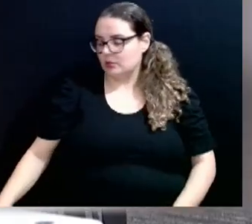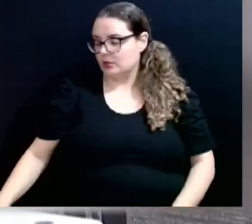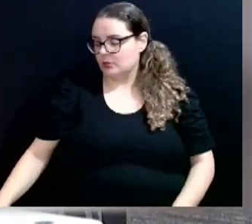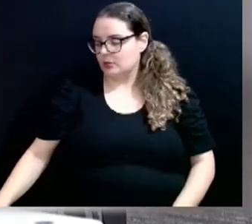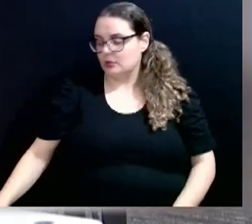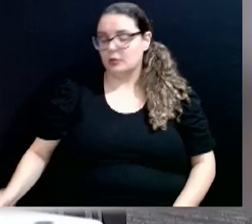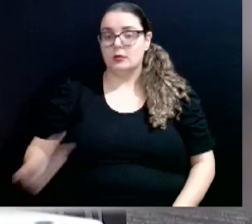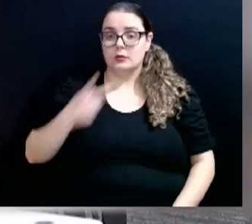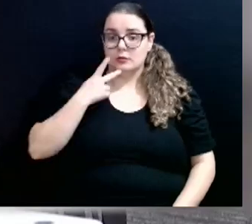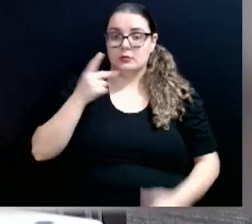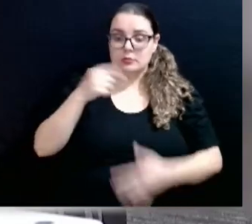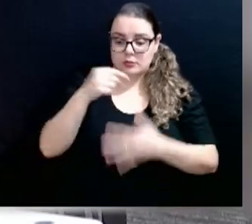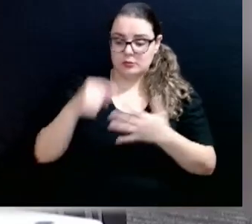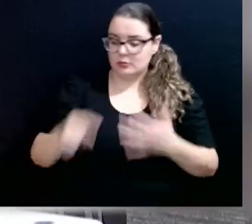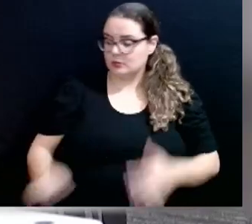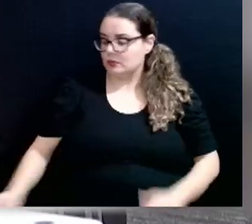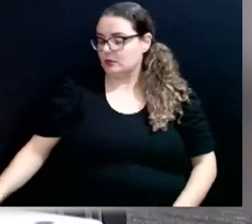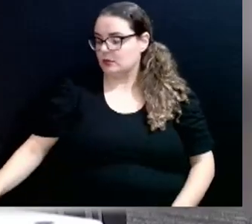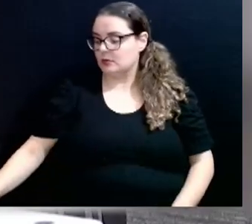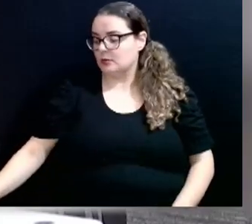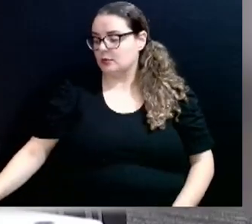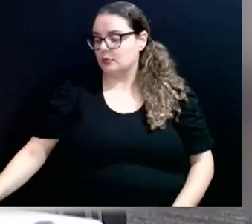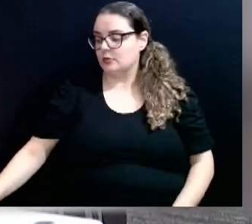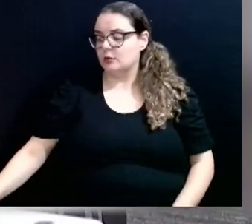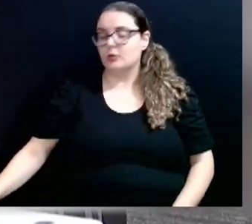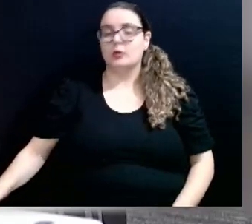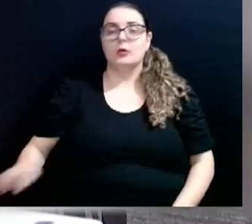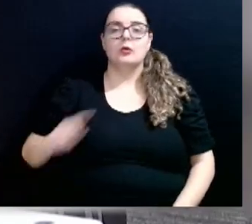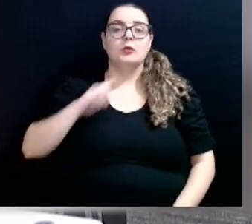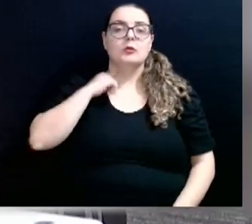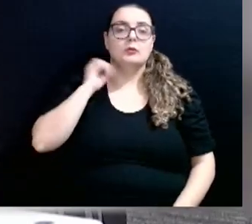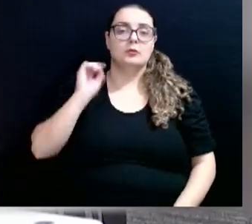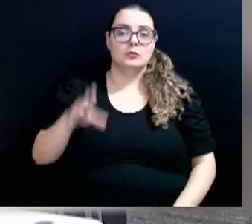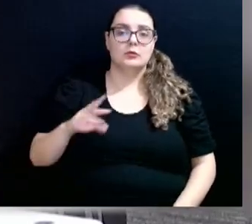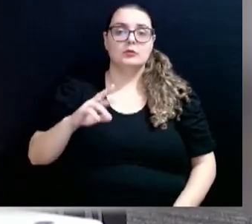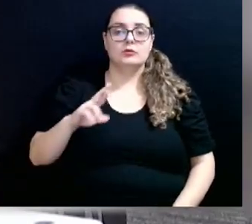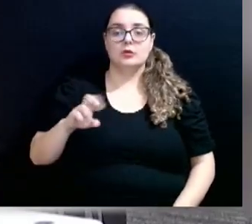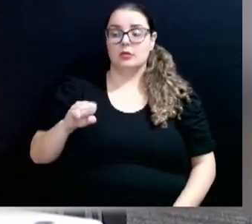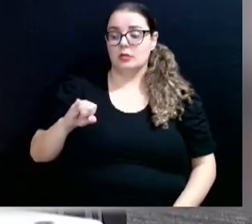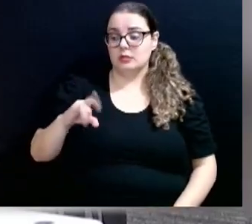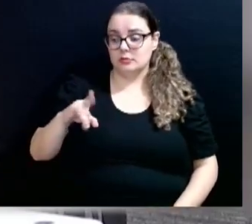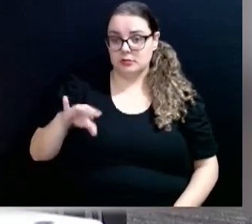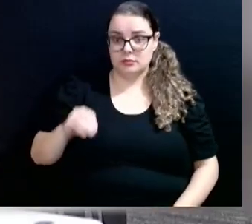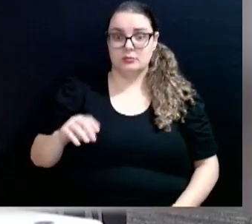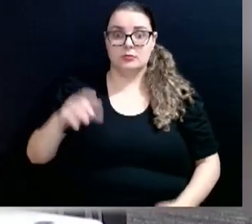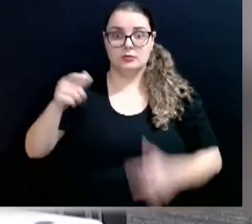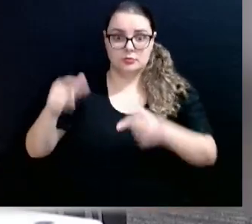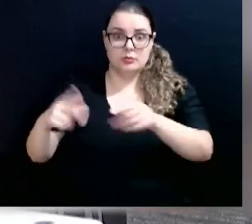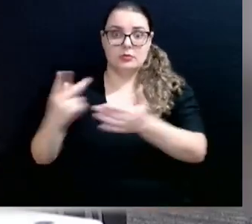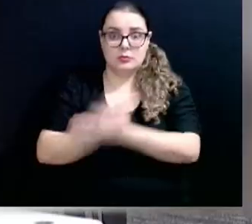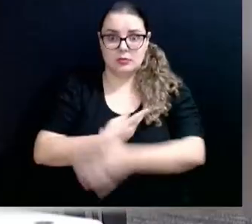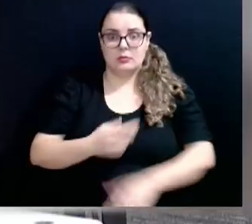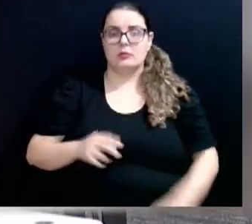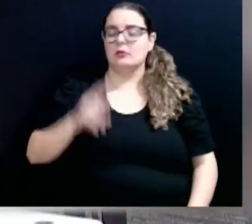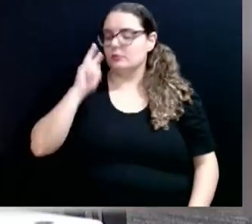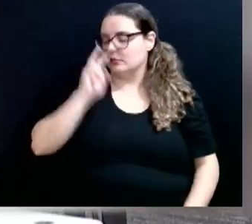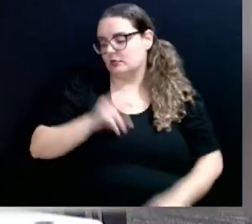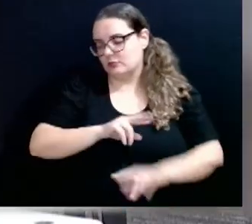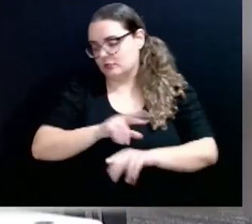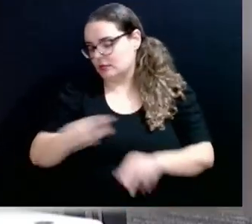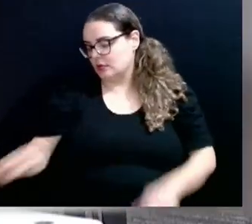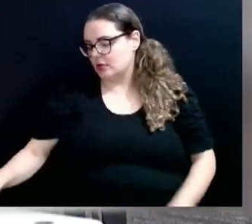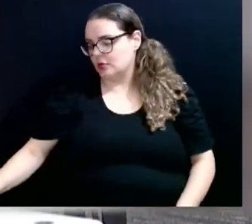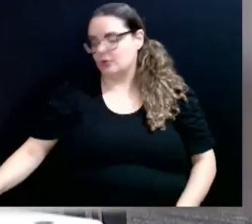questões sobre o despejo, o descarte irregular de resíduos. A gente vê, né, ainda em muito, né, assim, eu acho que em praticamente todos os